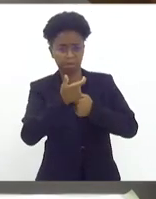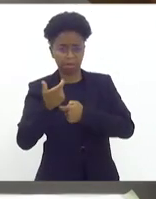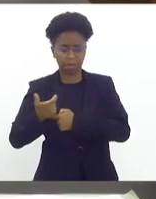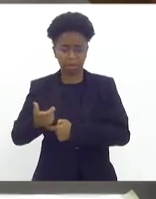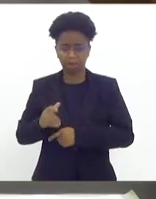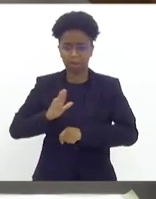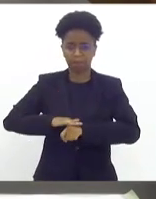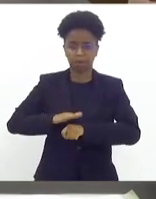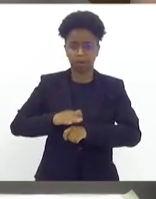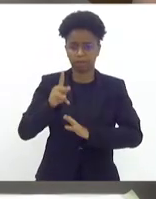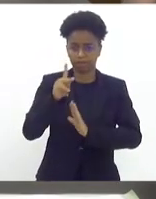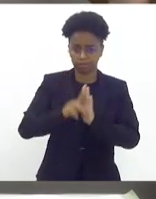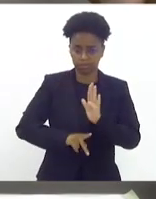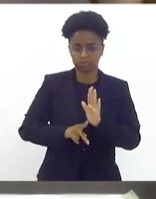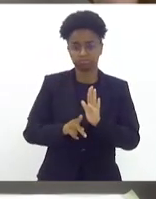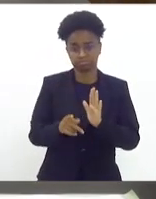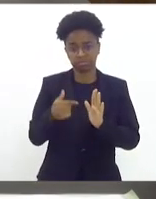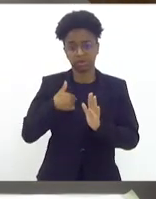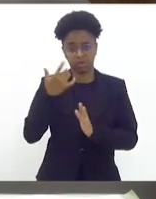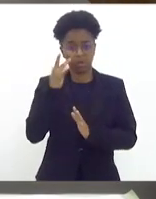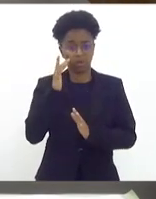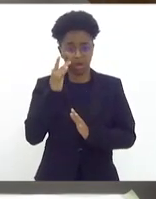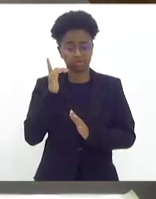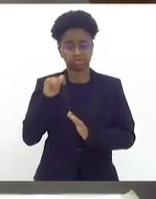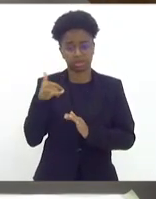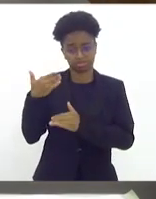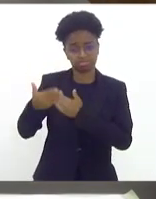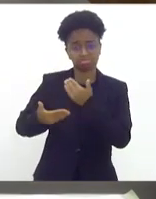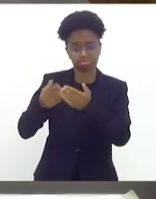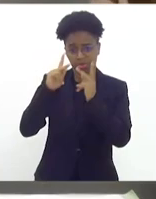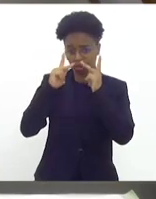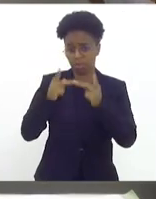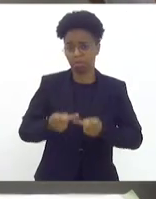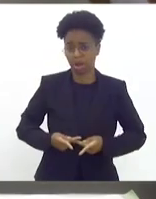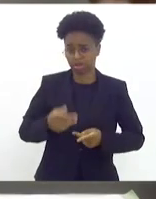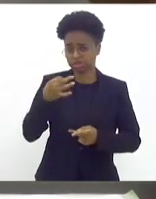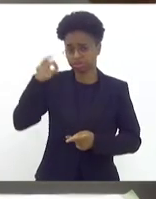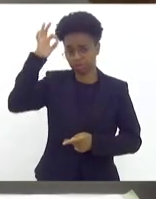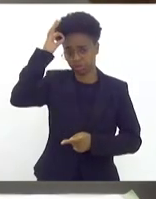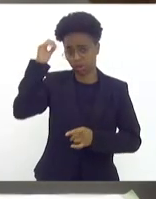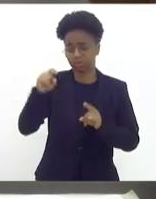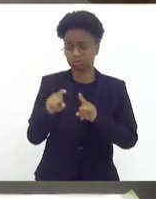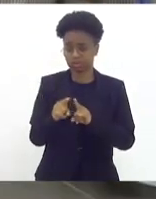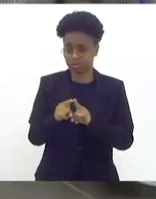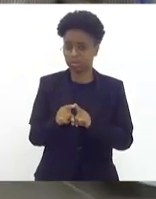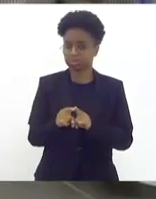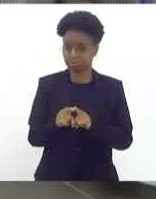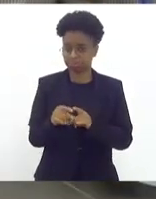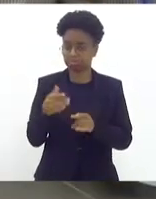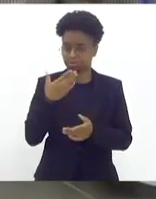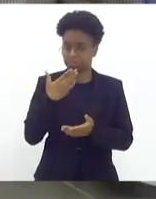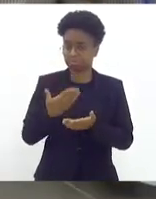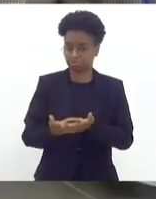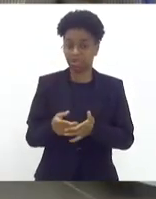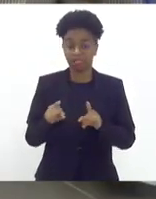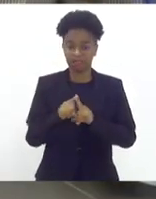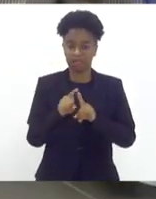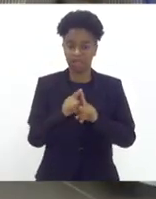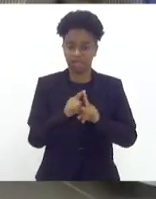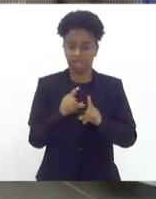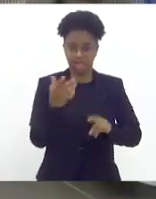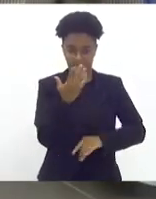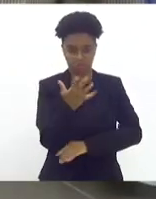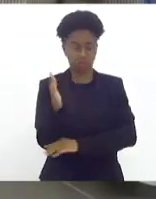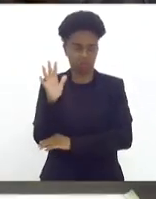projetos. Isso eu acho que é um crescimento humano, espiritual também, Data vem o deputado ecológico Fred também.